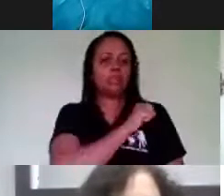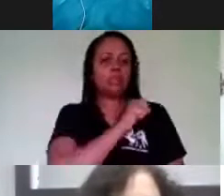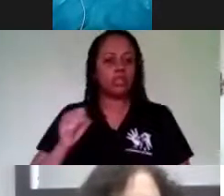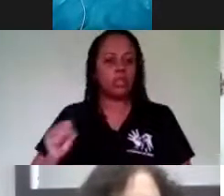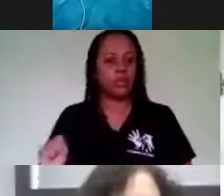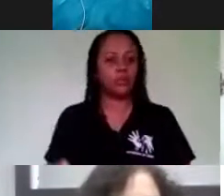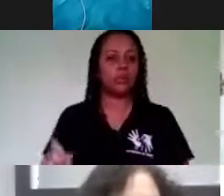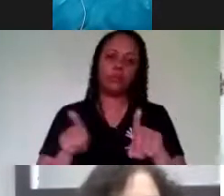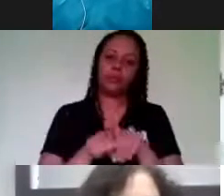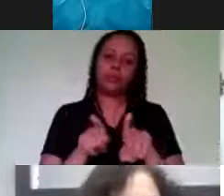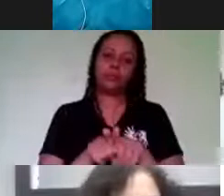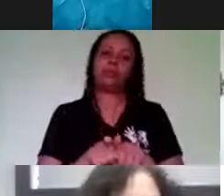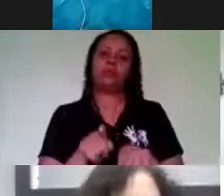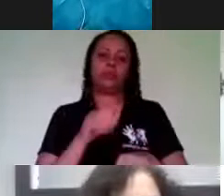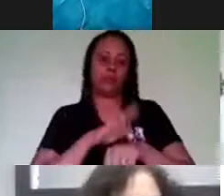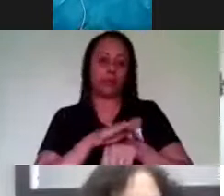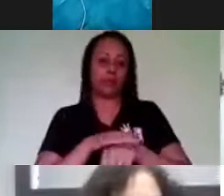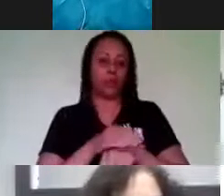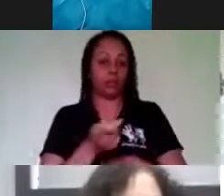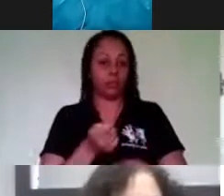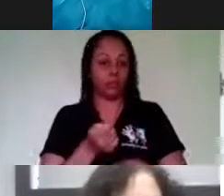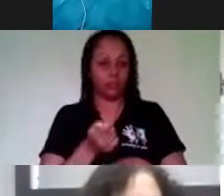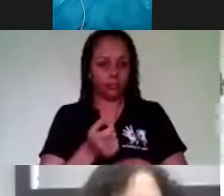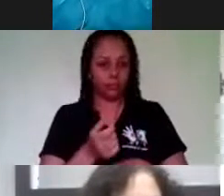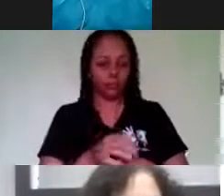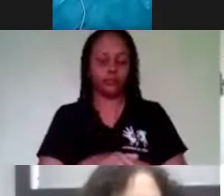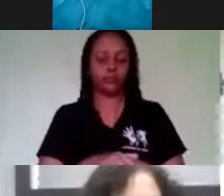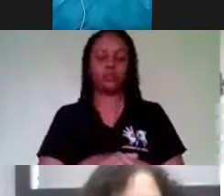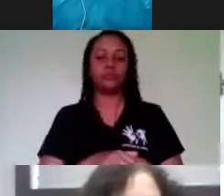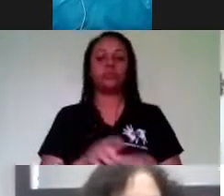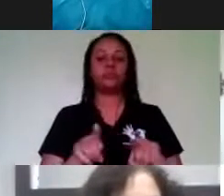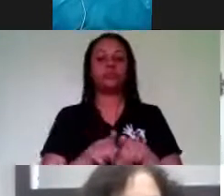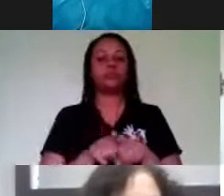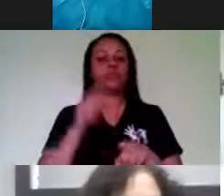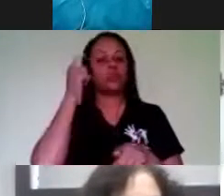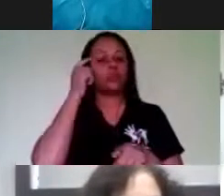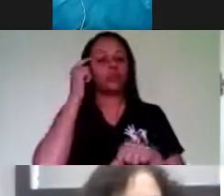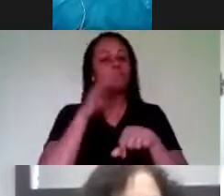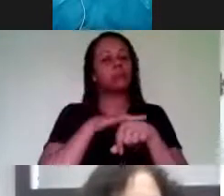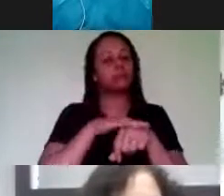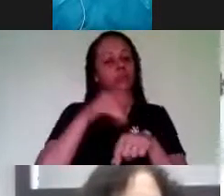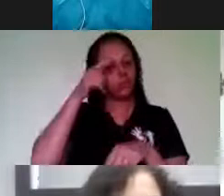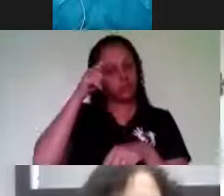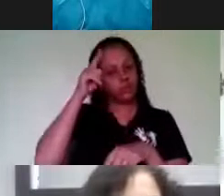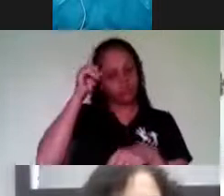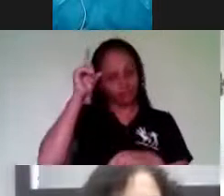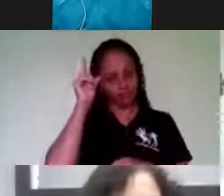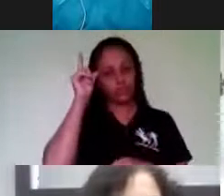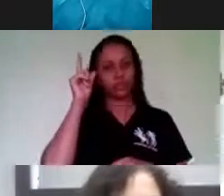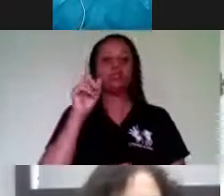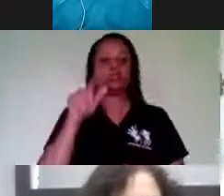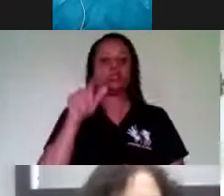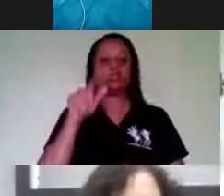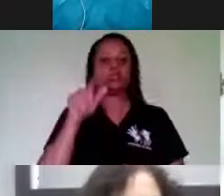Mas o que eu estou querendo dizer é que, pensando na conversa de ontem, né, com a Fátima, é que é fundamental que, além